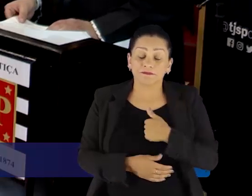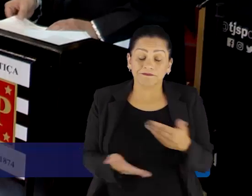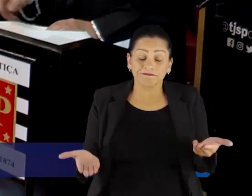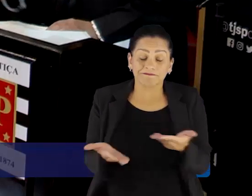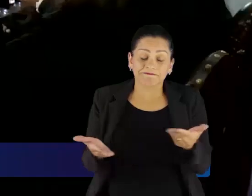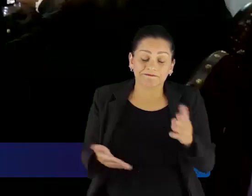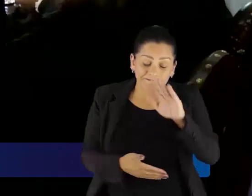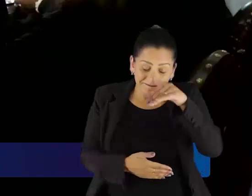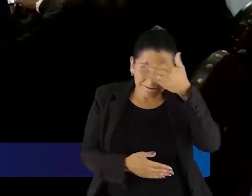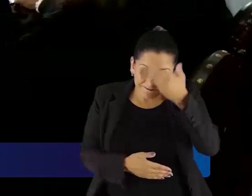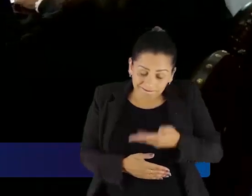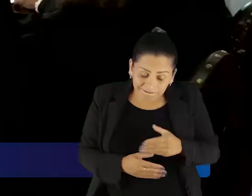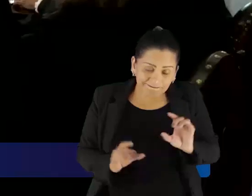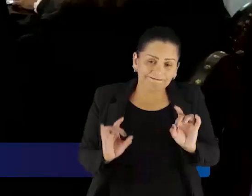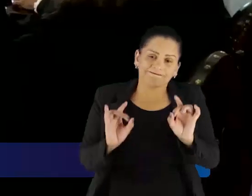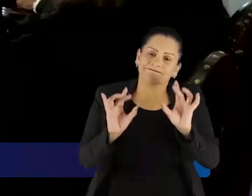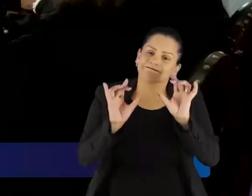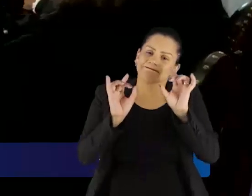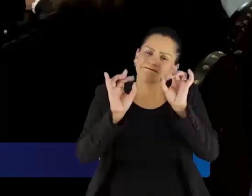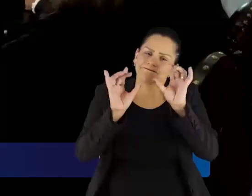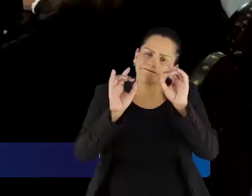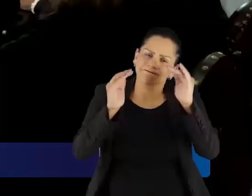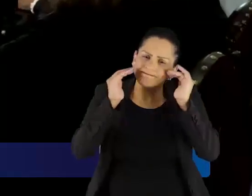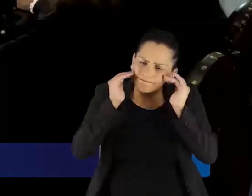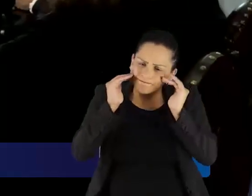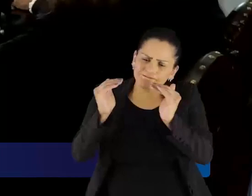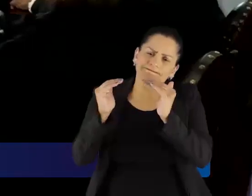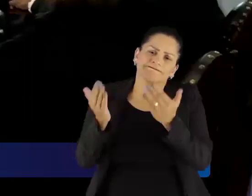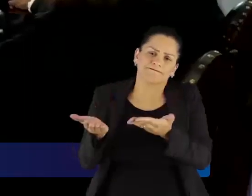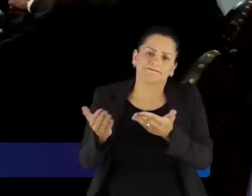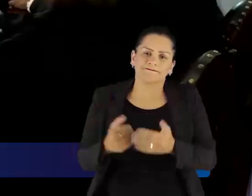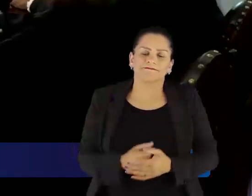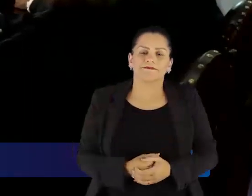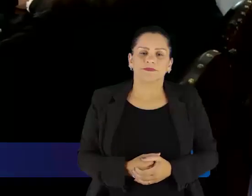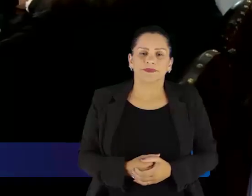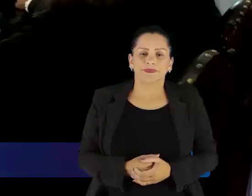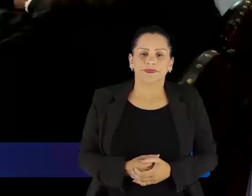neste momento o meu especial tributo de respeito